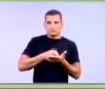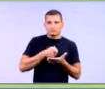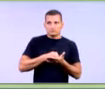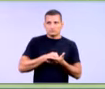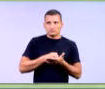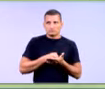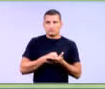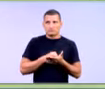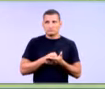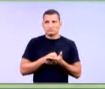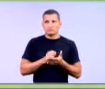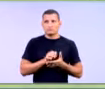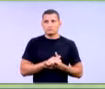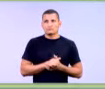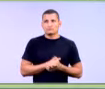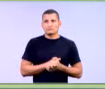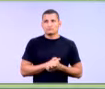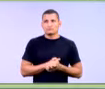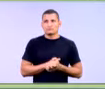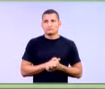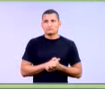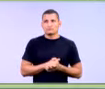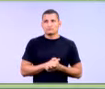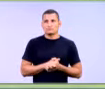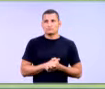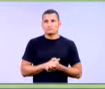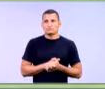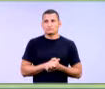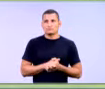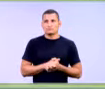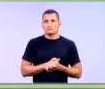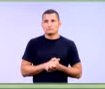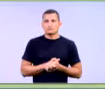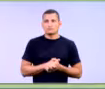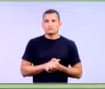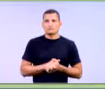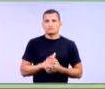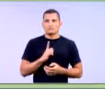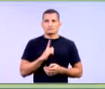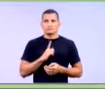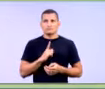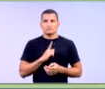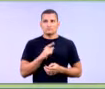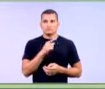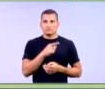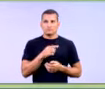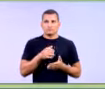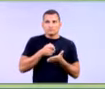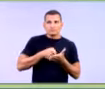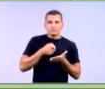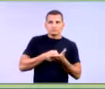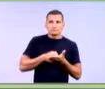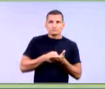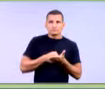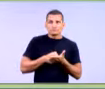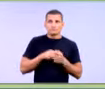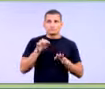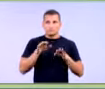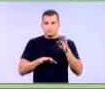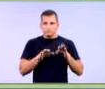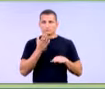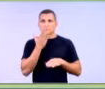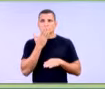obrigatório. Professora, me ajude, por favor. Então, nós temos aí exigências segundo o tipo de